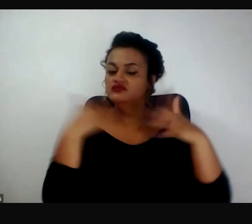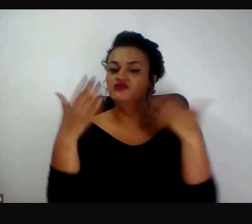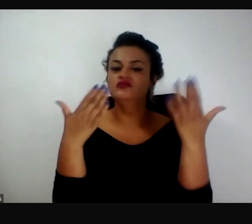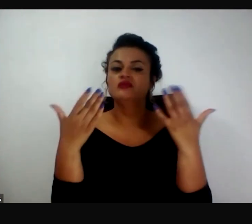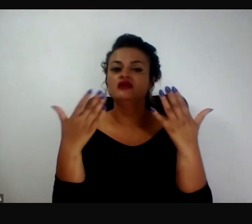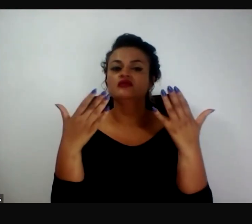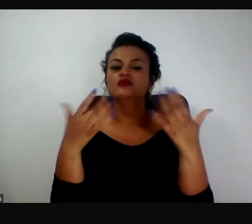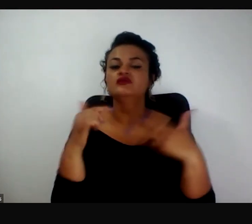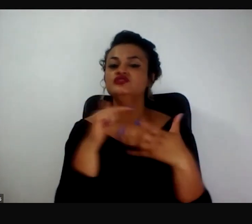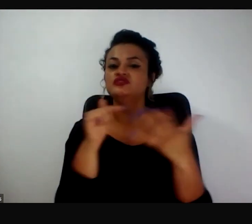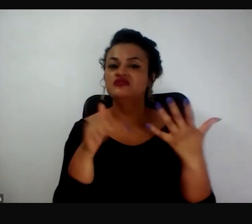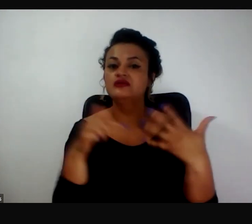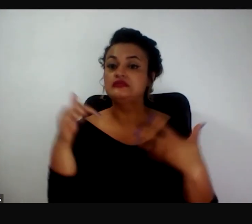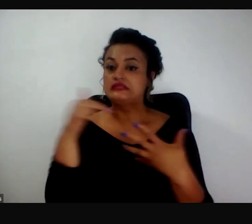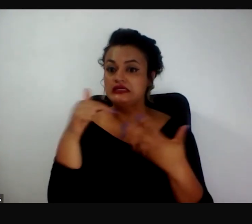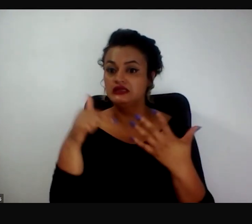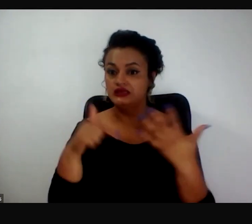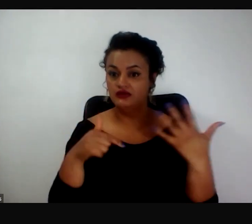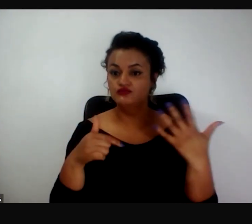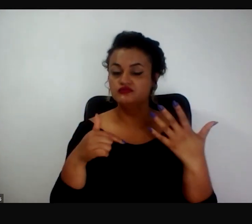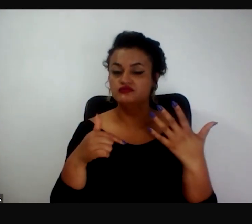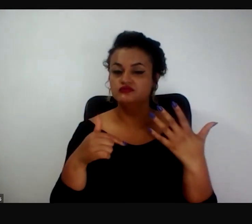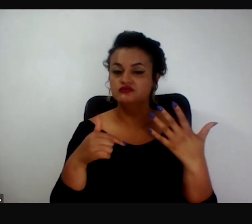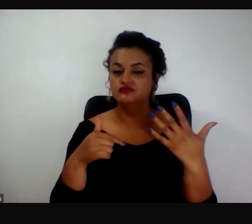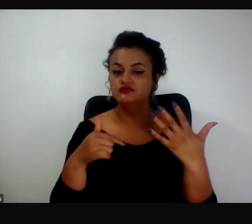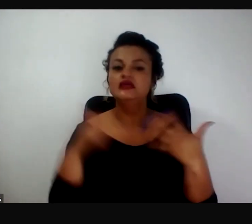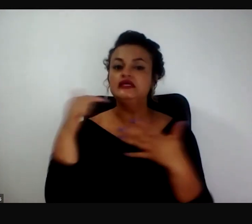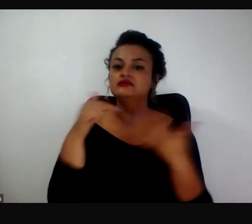dos critérios